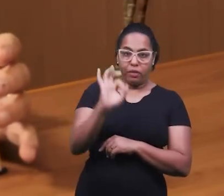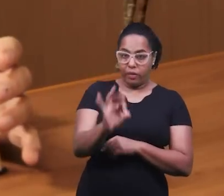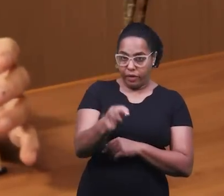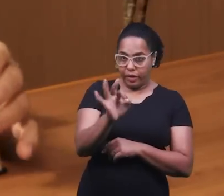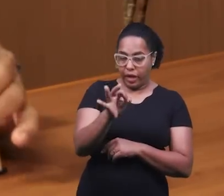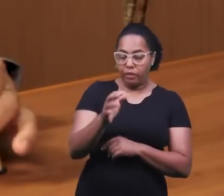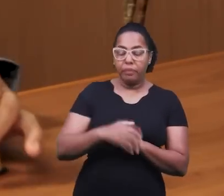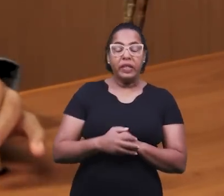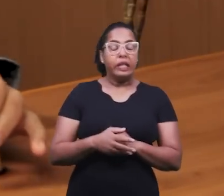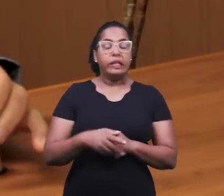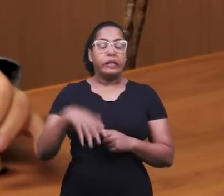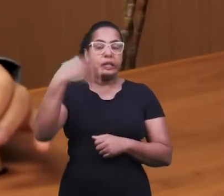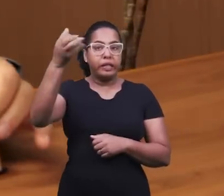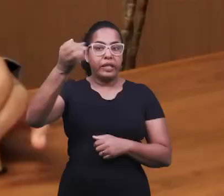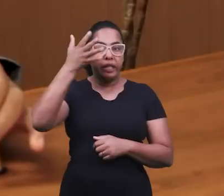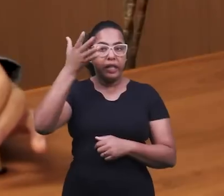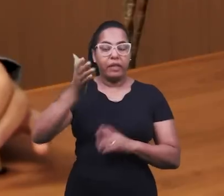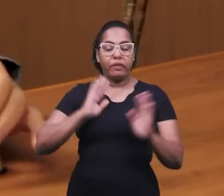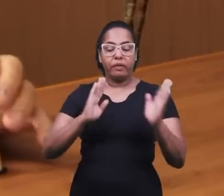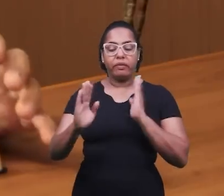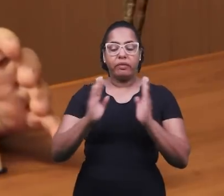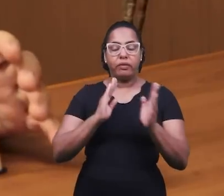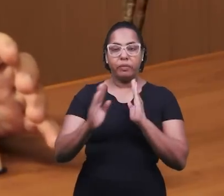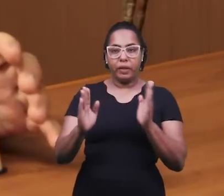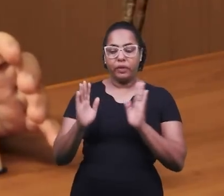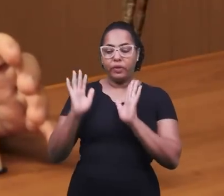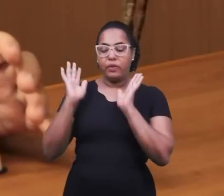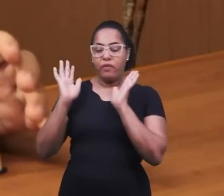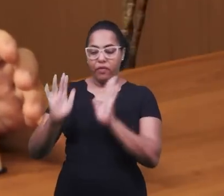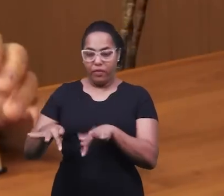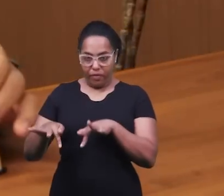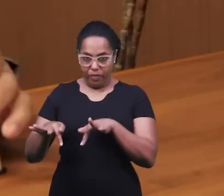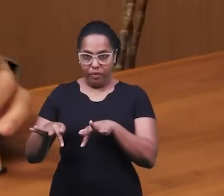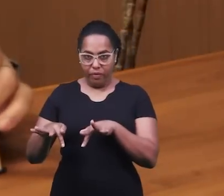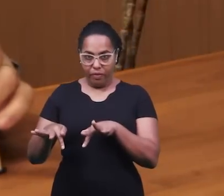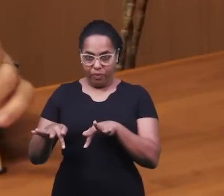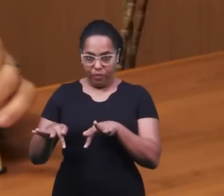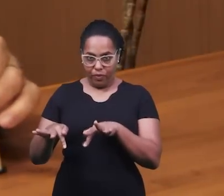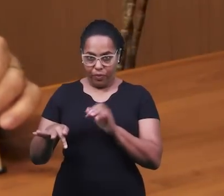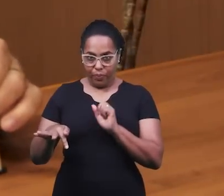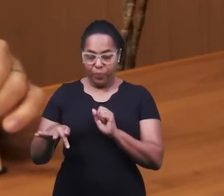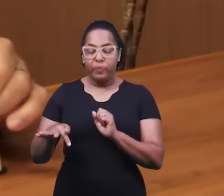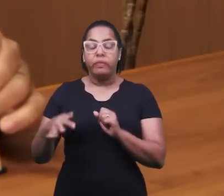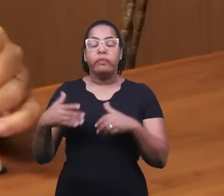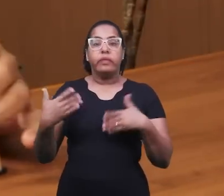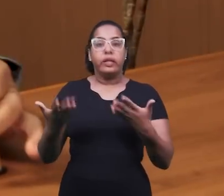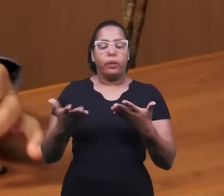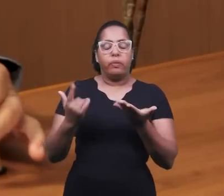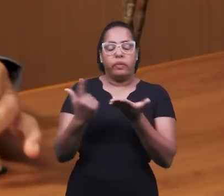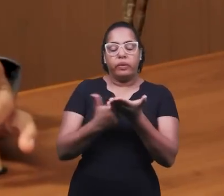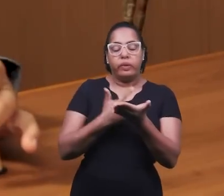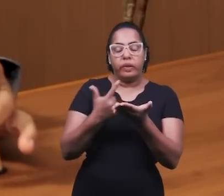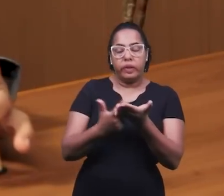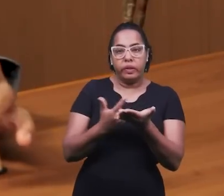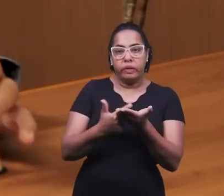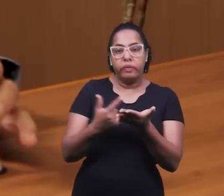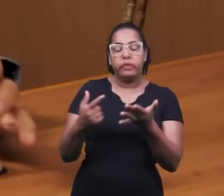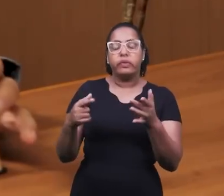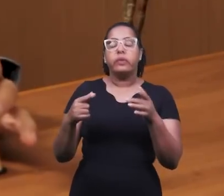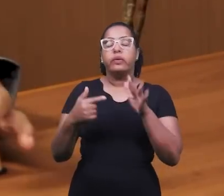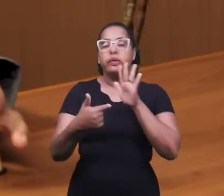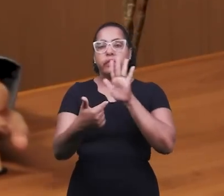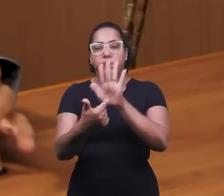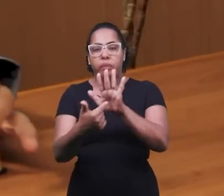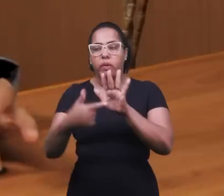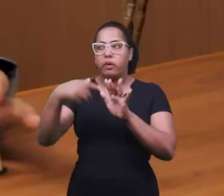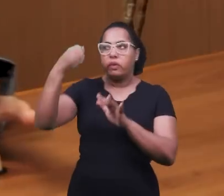as revelações relacionadas ao tempo chamado de tempo do fim. E esse livro, ao mesmo tempo que